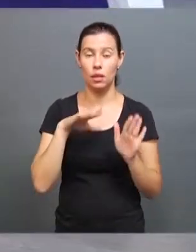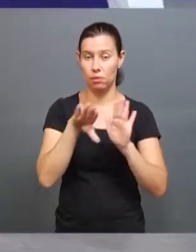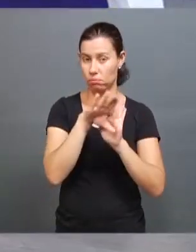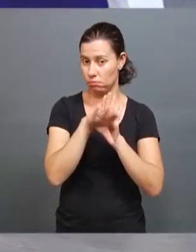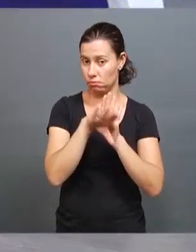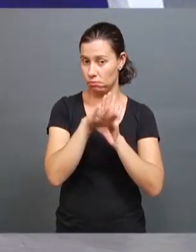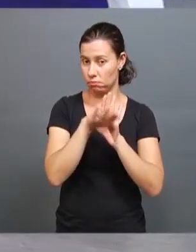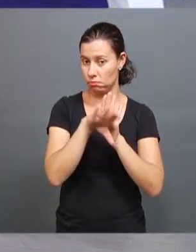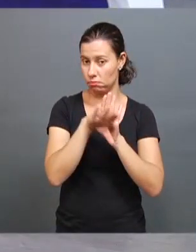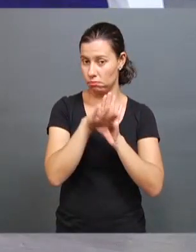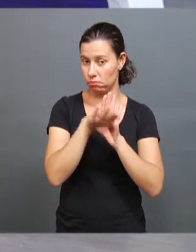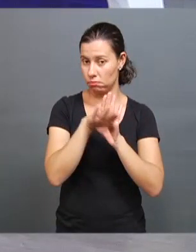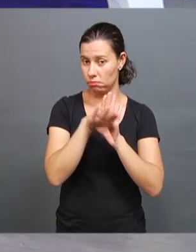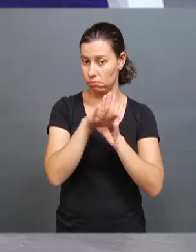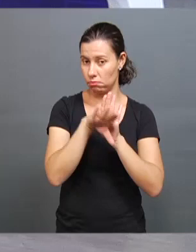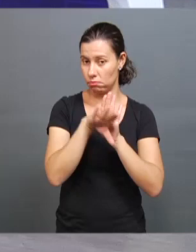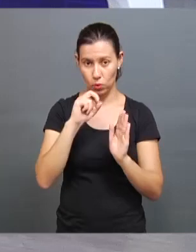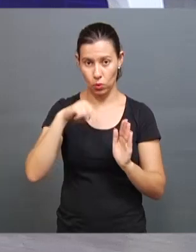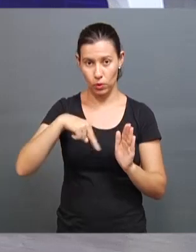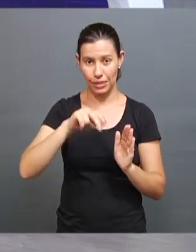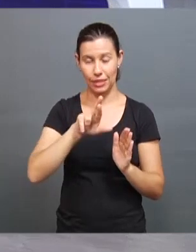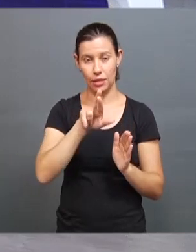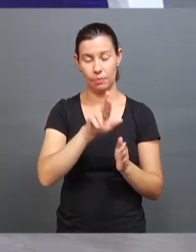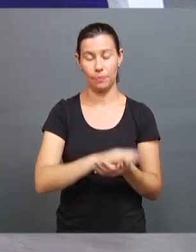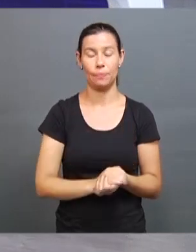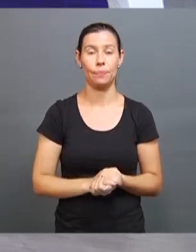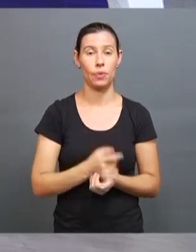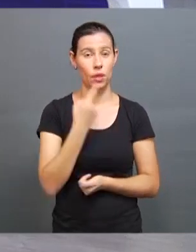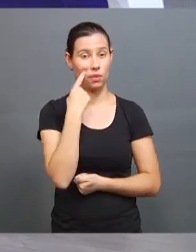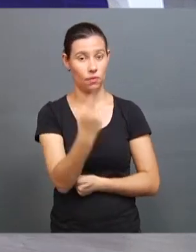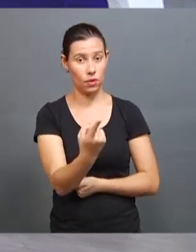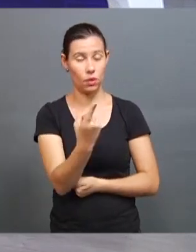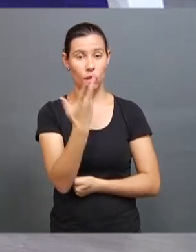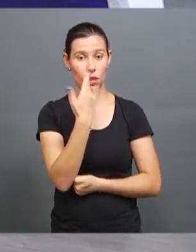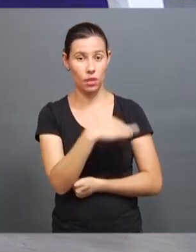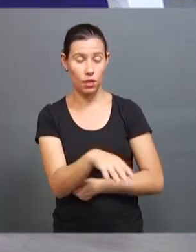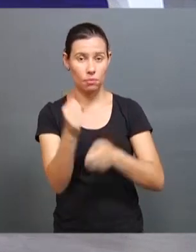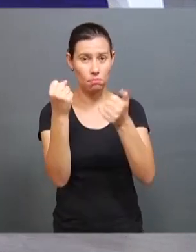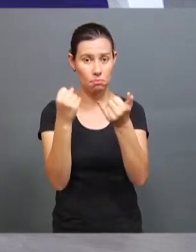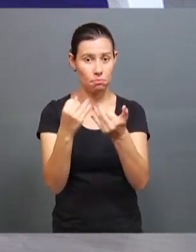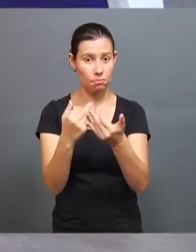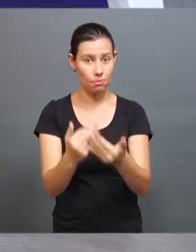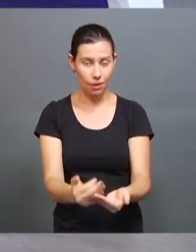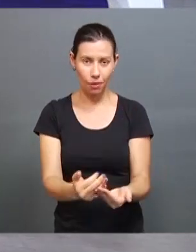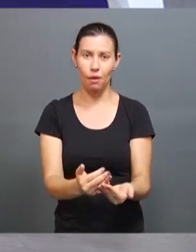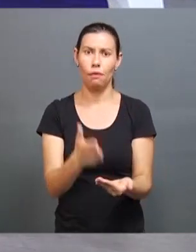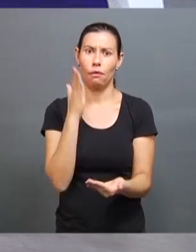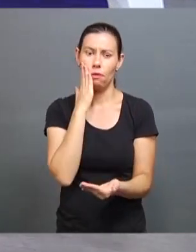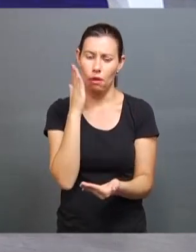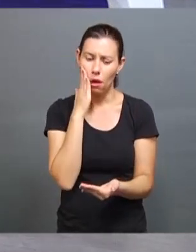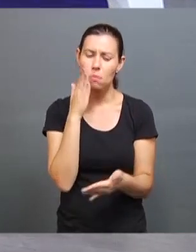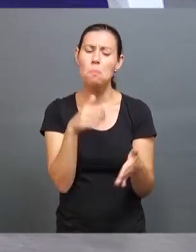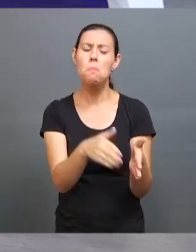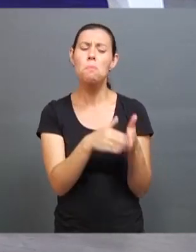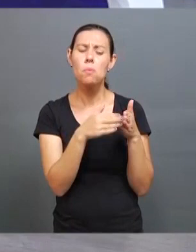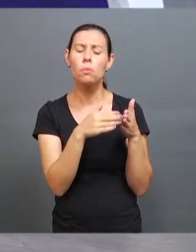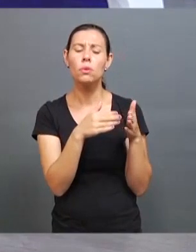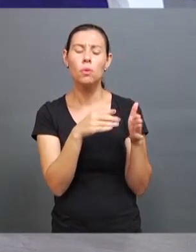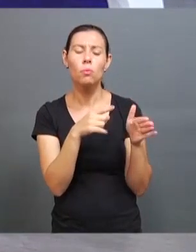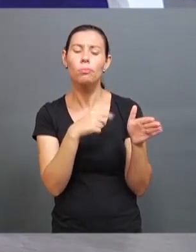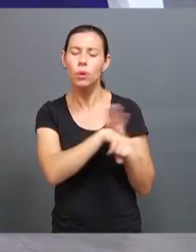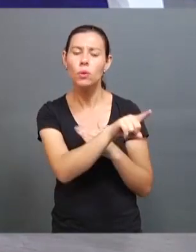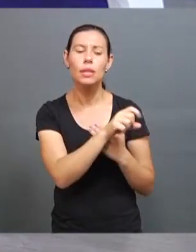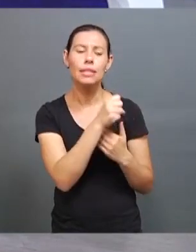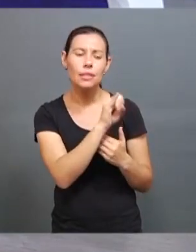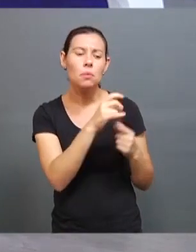né? Precisam ser Precisa. seguidos. Eu vi ali os meninos falando tudo na ponta da língua, né, Valéria? Como é que